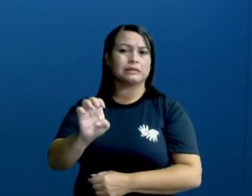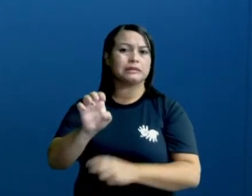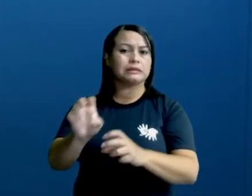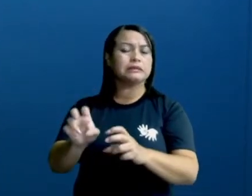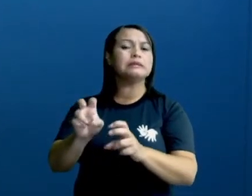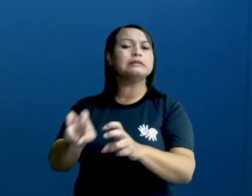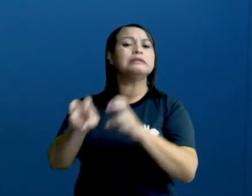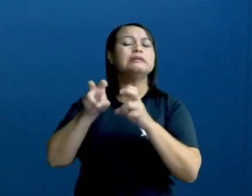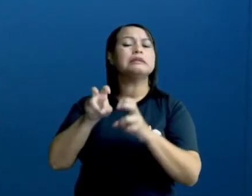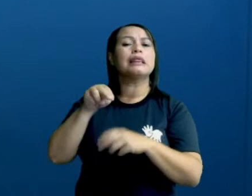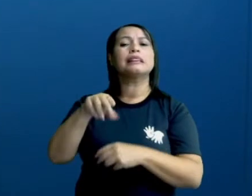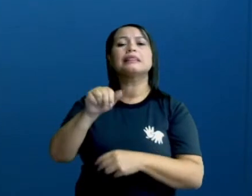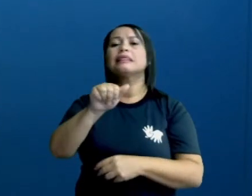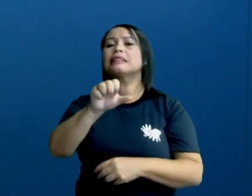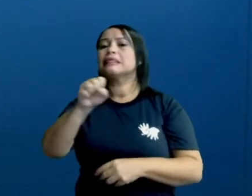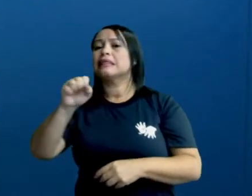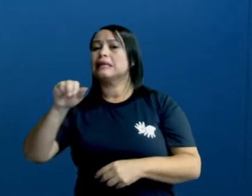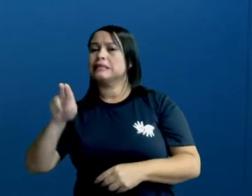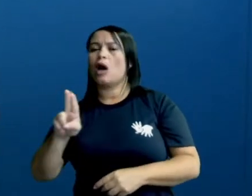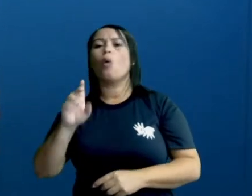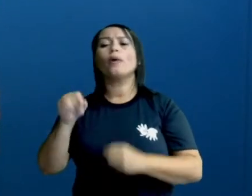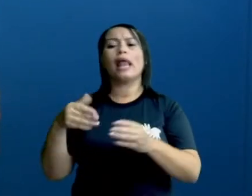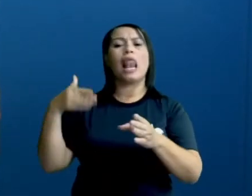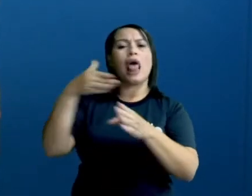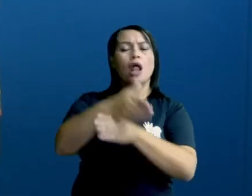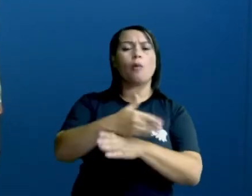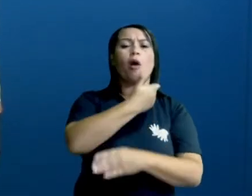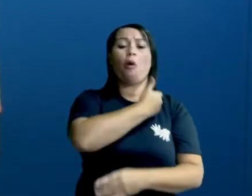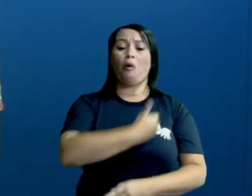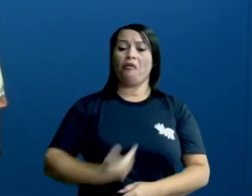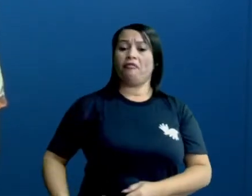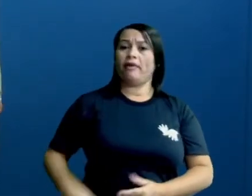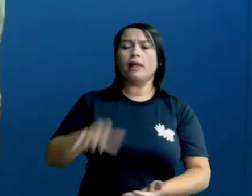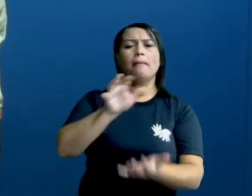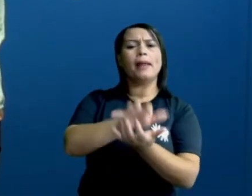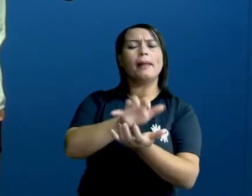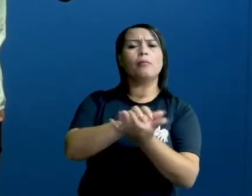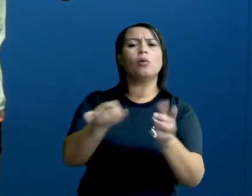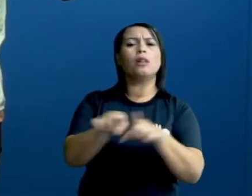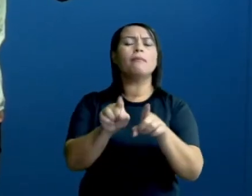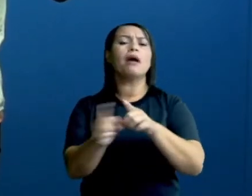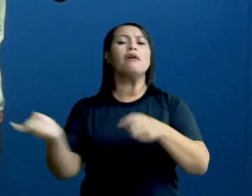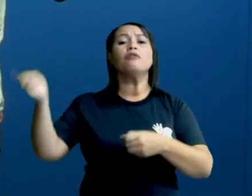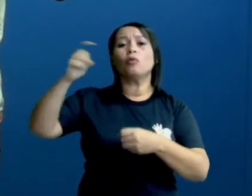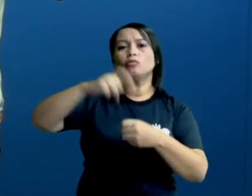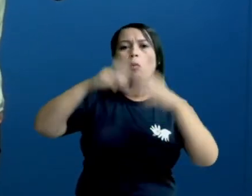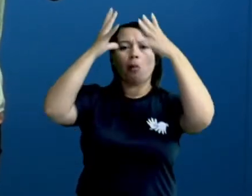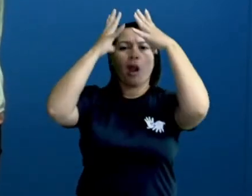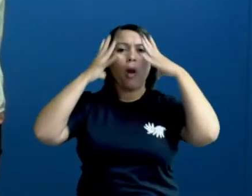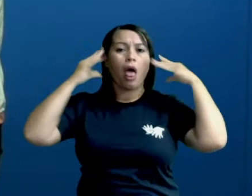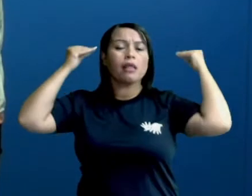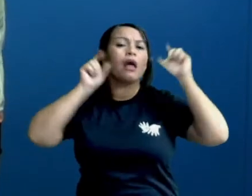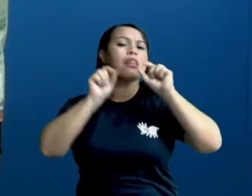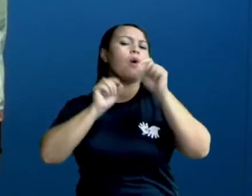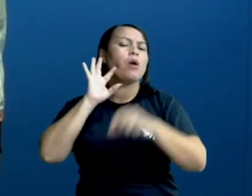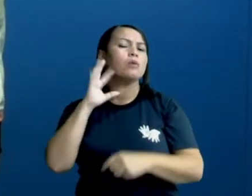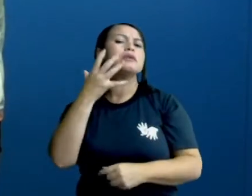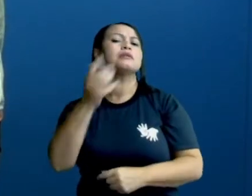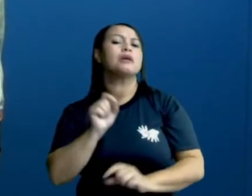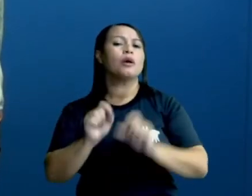poder governar Pernambuco, né? Ele também ele retorna para a Holanda, né? Isso